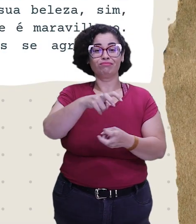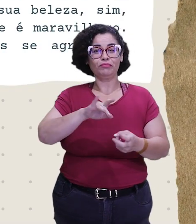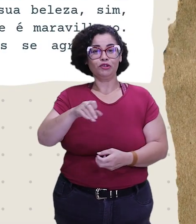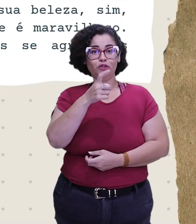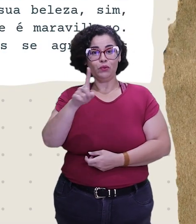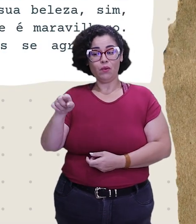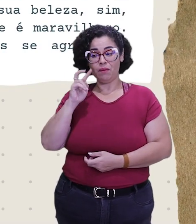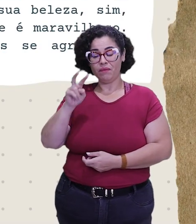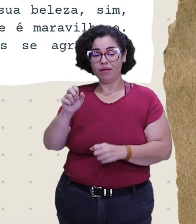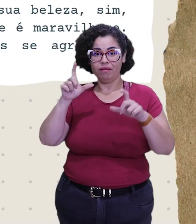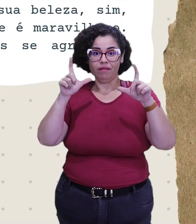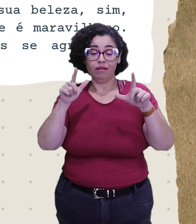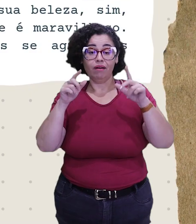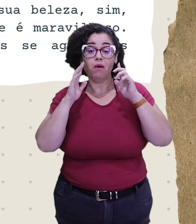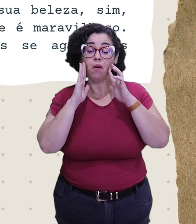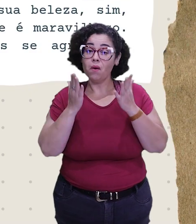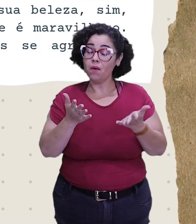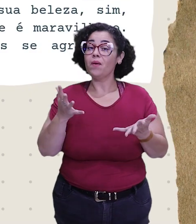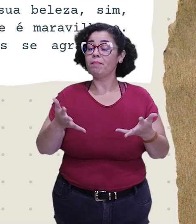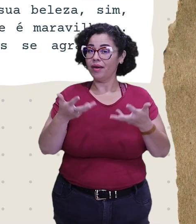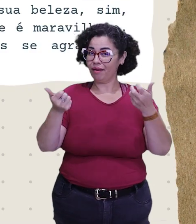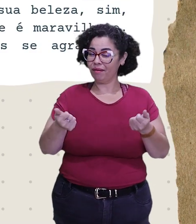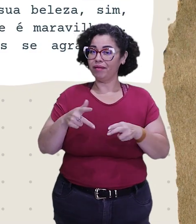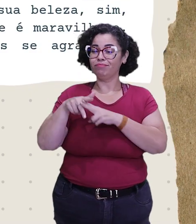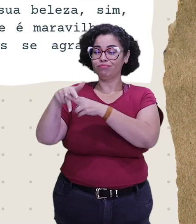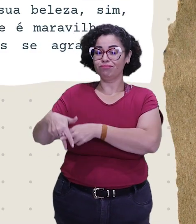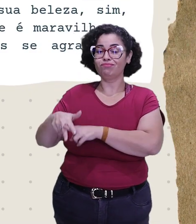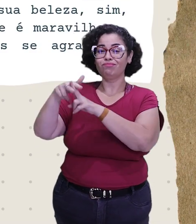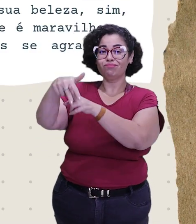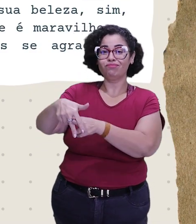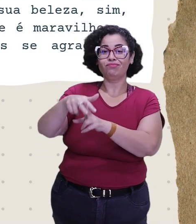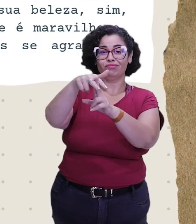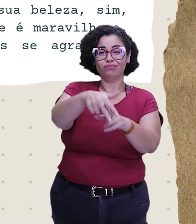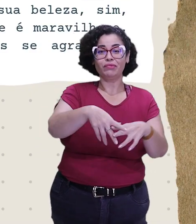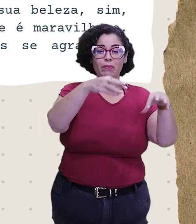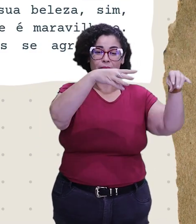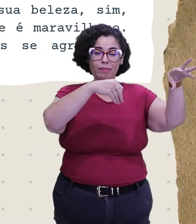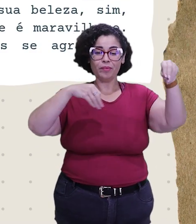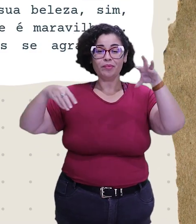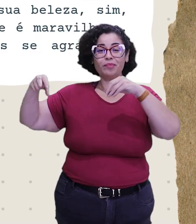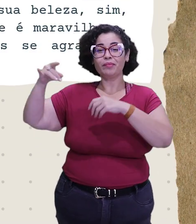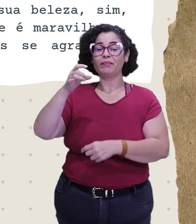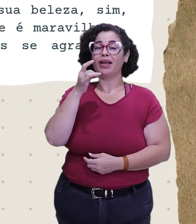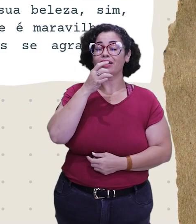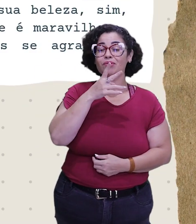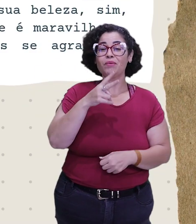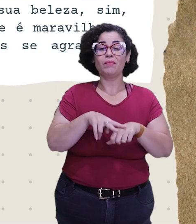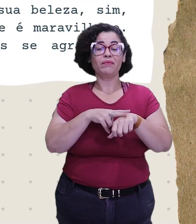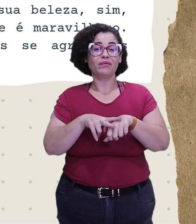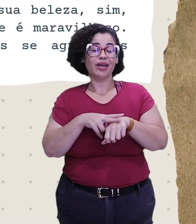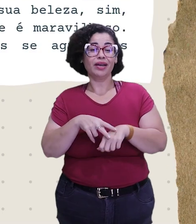abriu os olhos para ver melhor. Penduradas estavam as lâmpadas azuis,